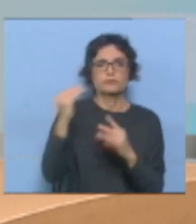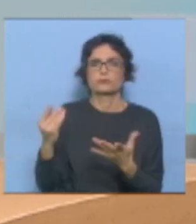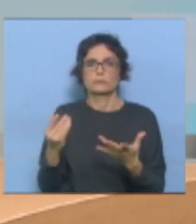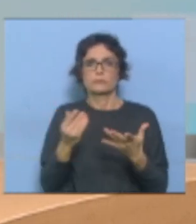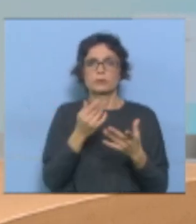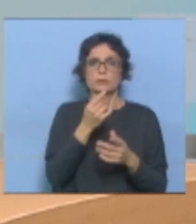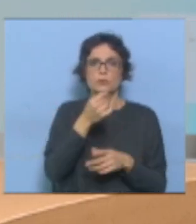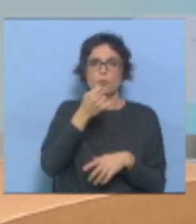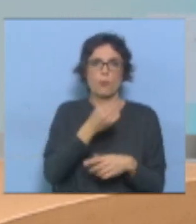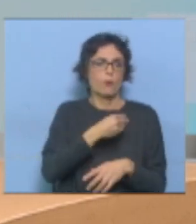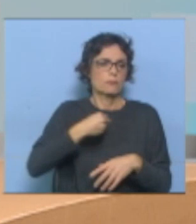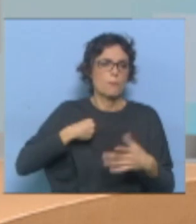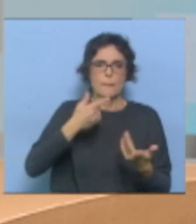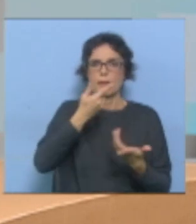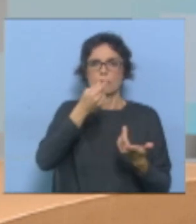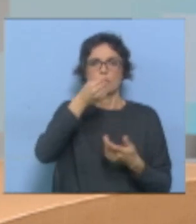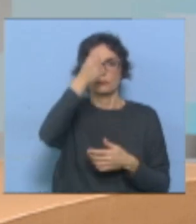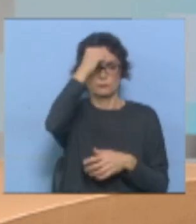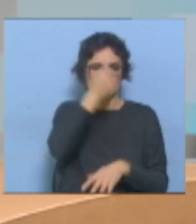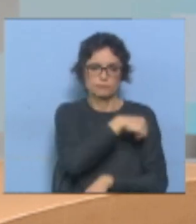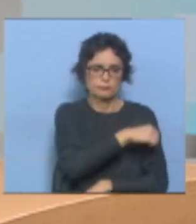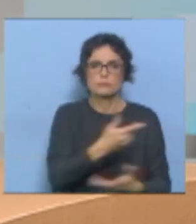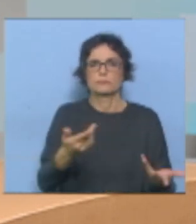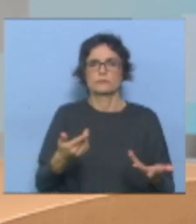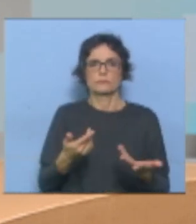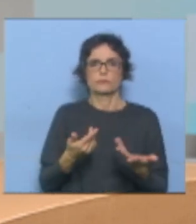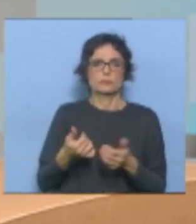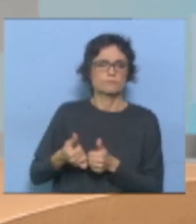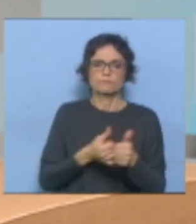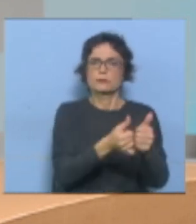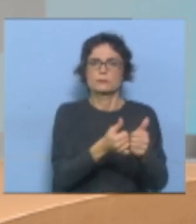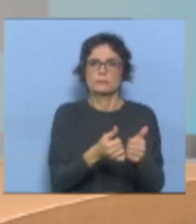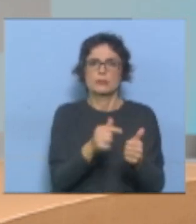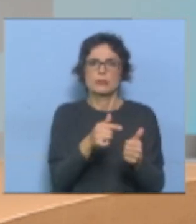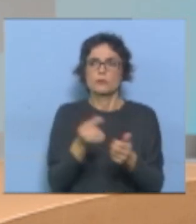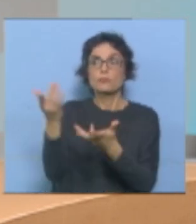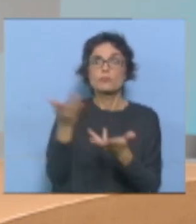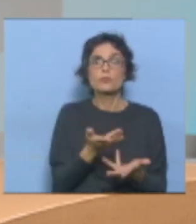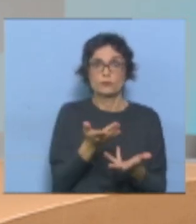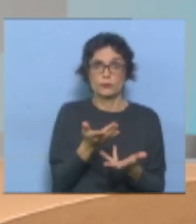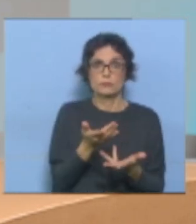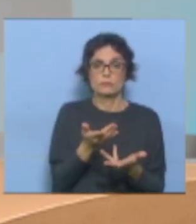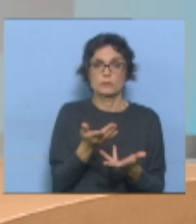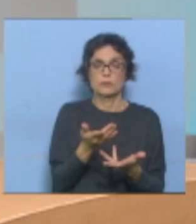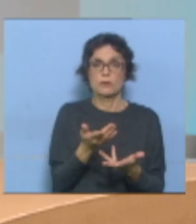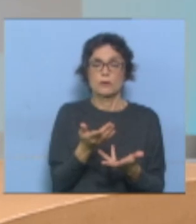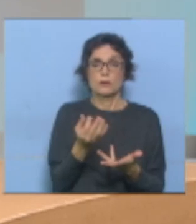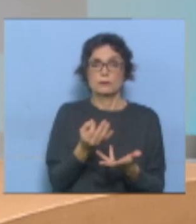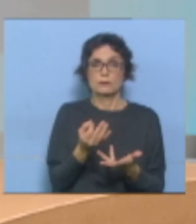voluntários, auxiliares, cristãos, no convite que faz de seguirem o